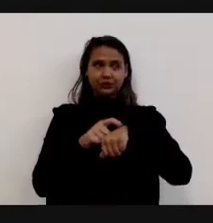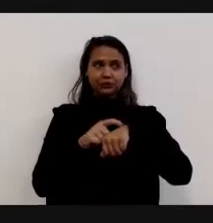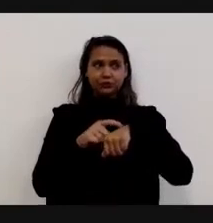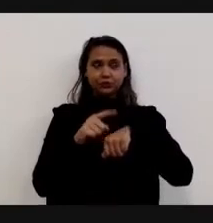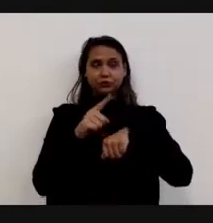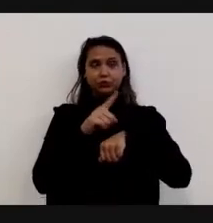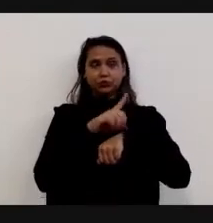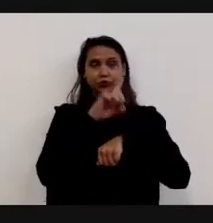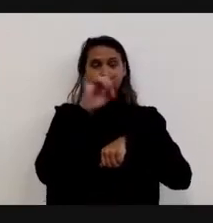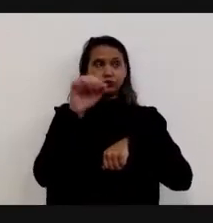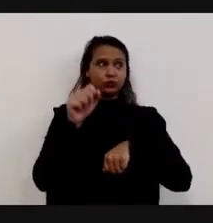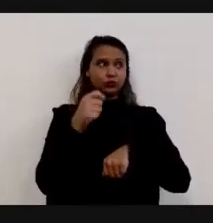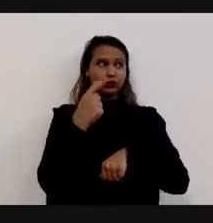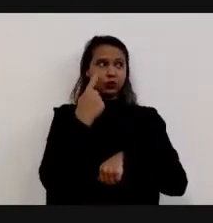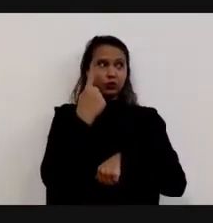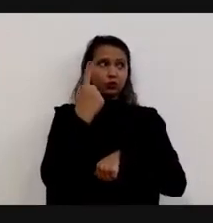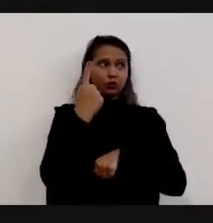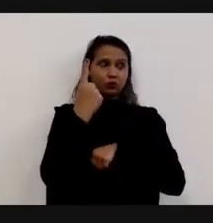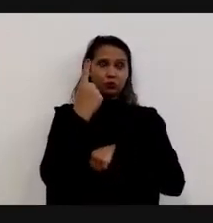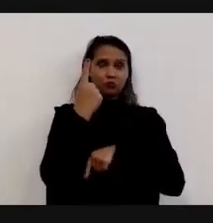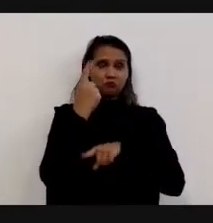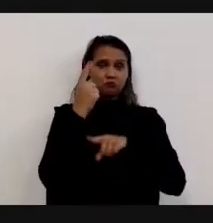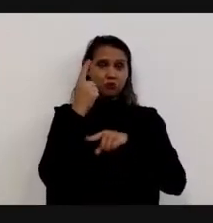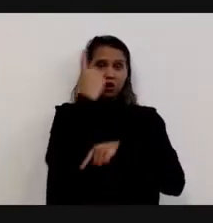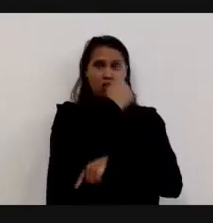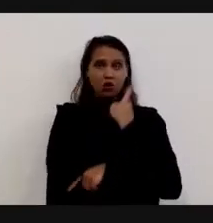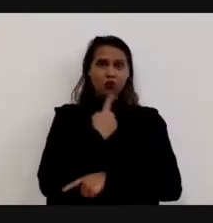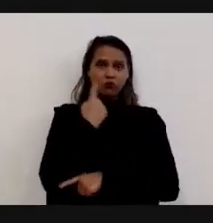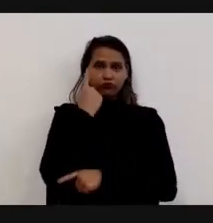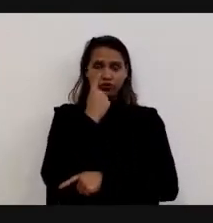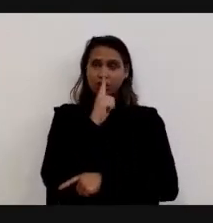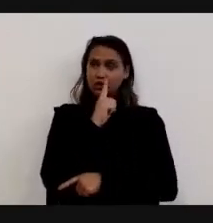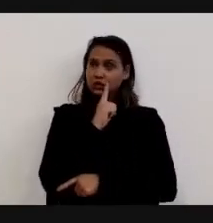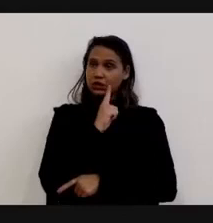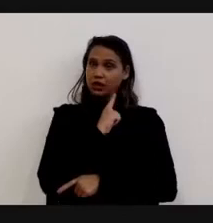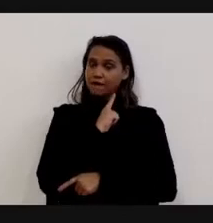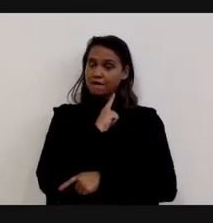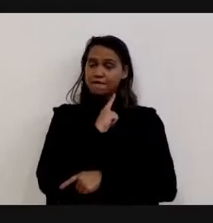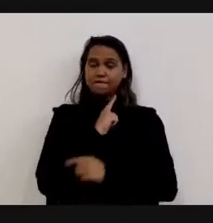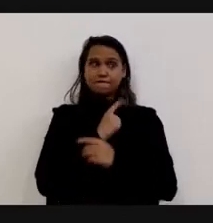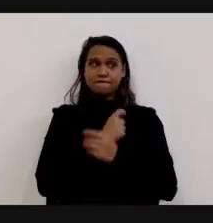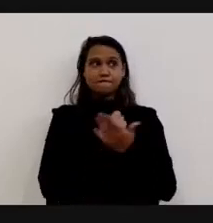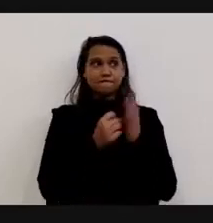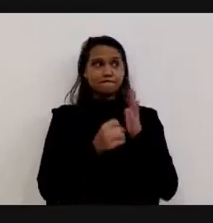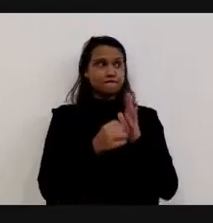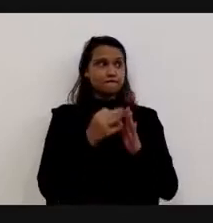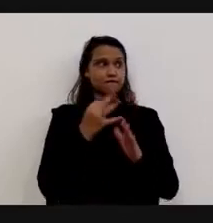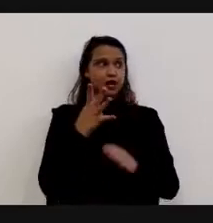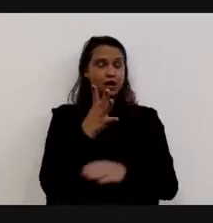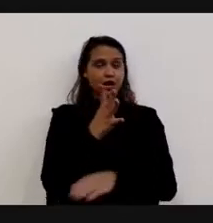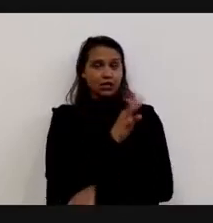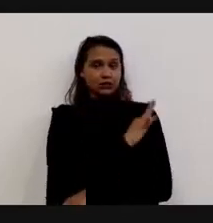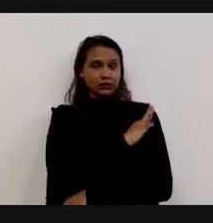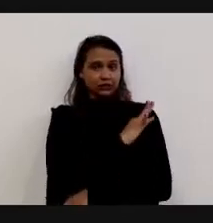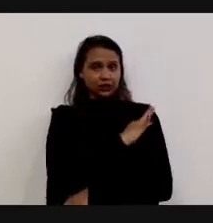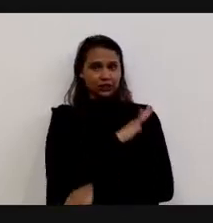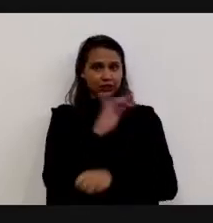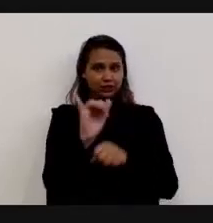1 hora. E eu tenho uma série de técnicas para manter isso